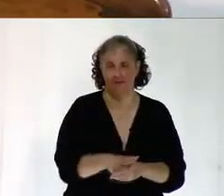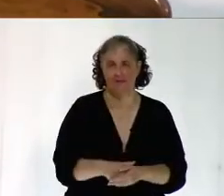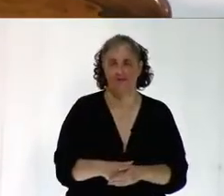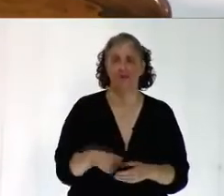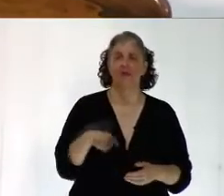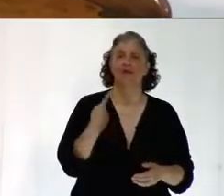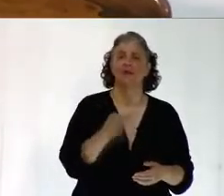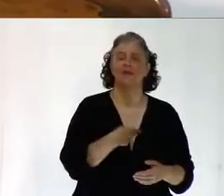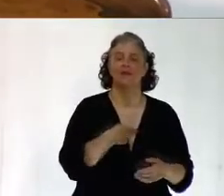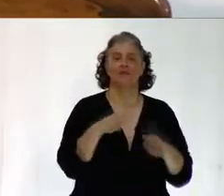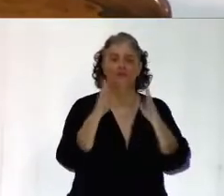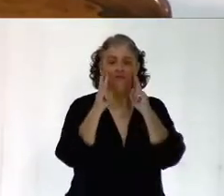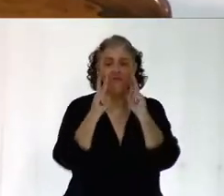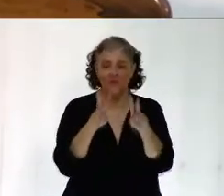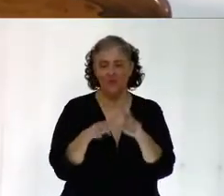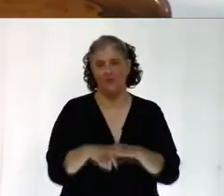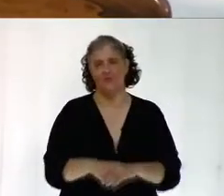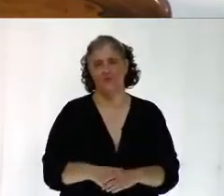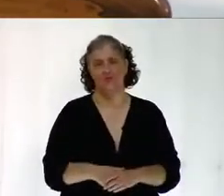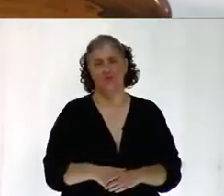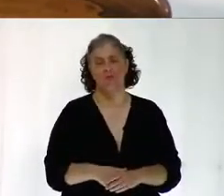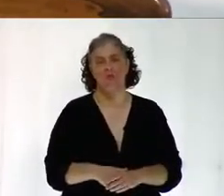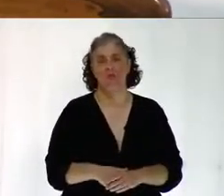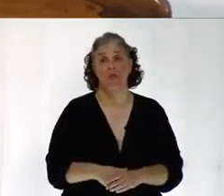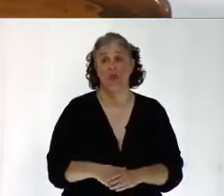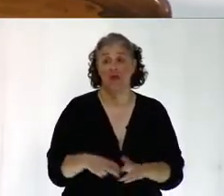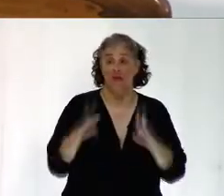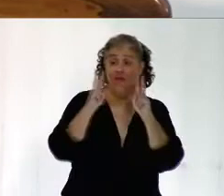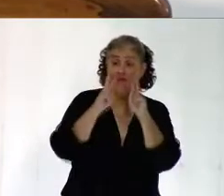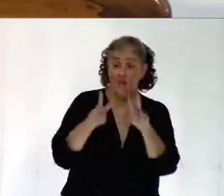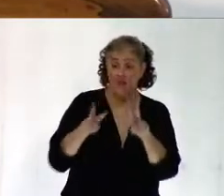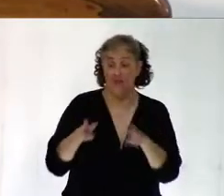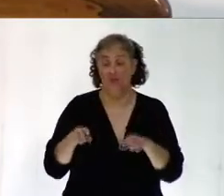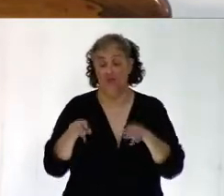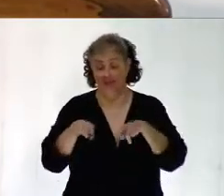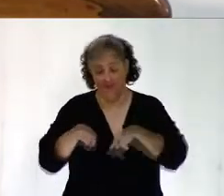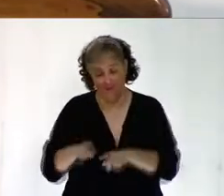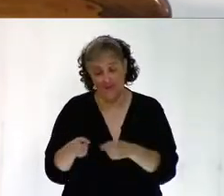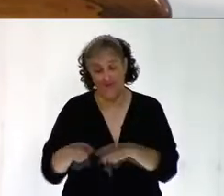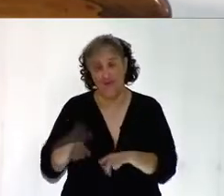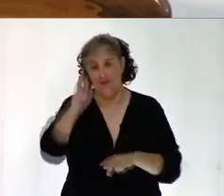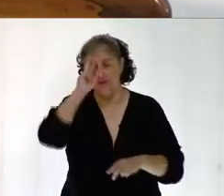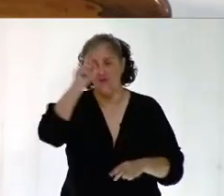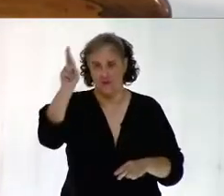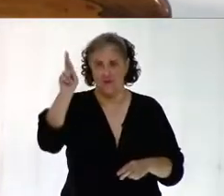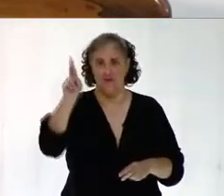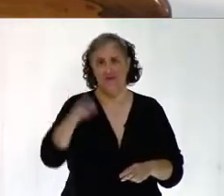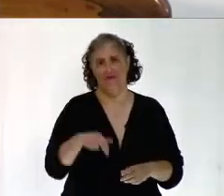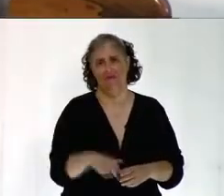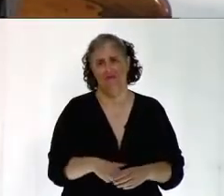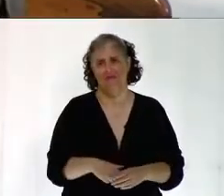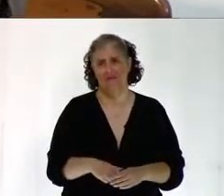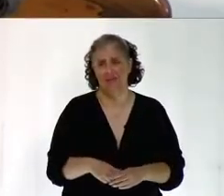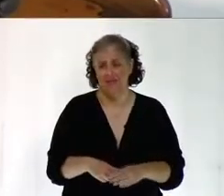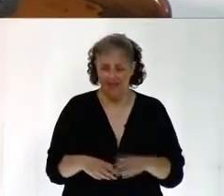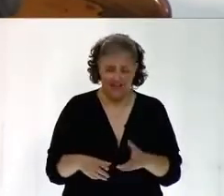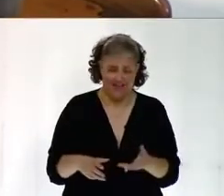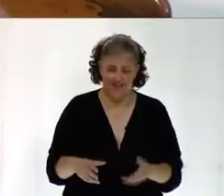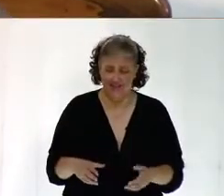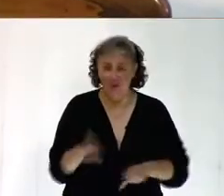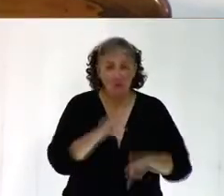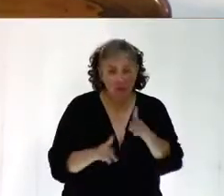se você ver o que aconteceu ao povo que também tentou ao senhor quando disse temos fome cadê